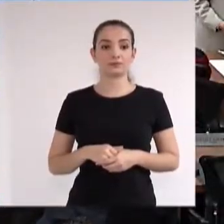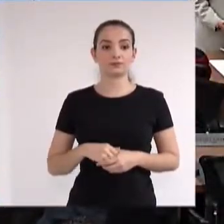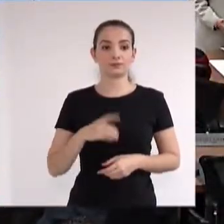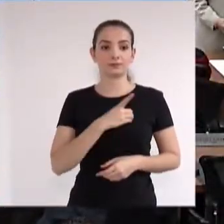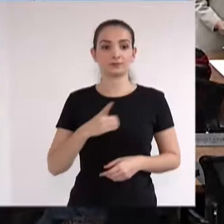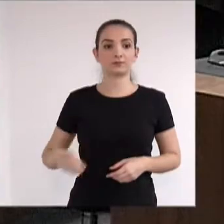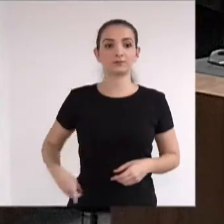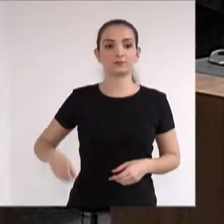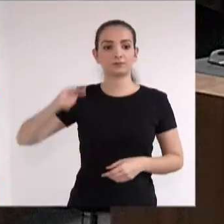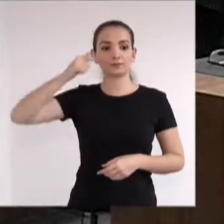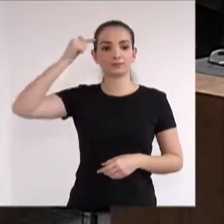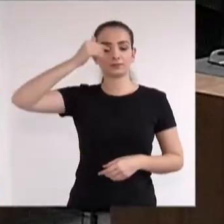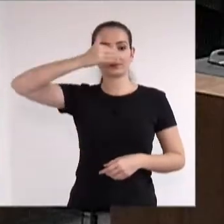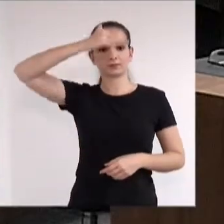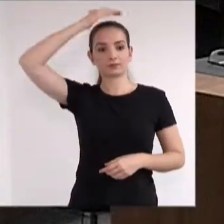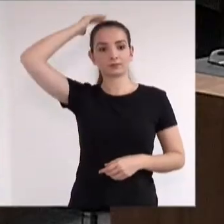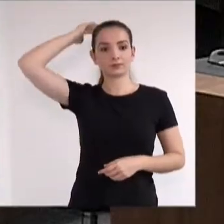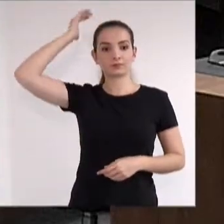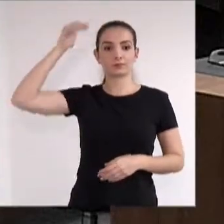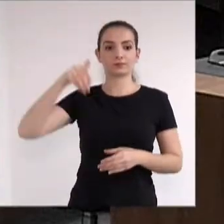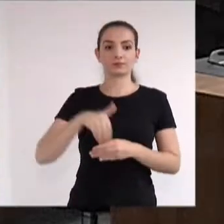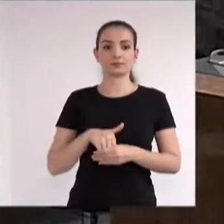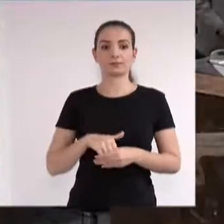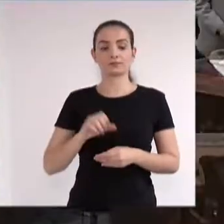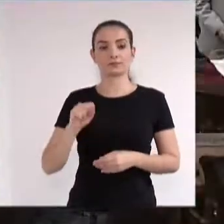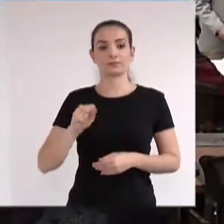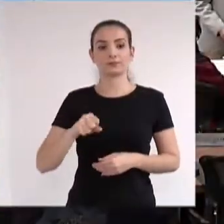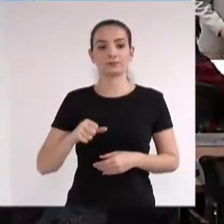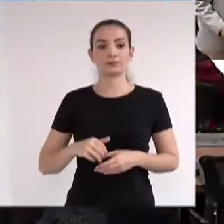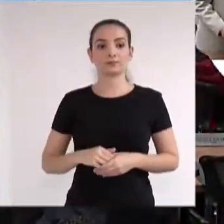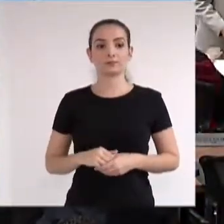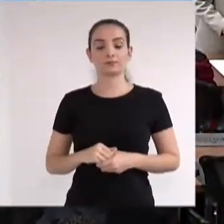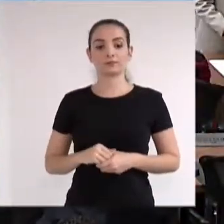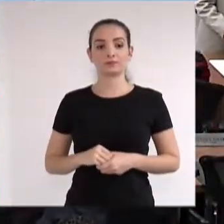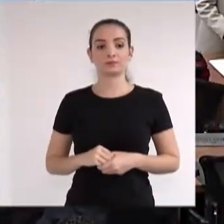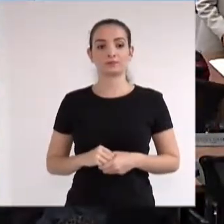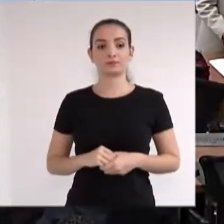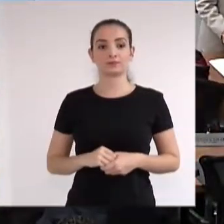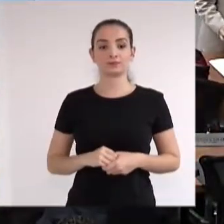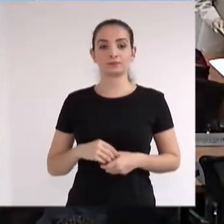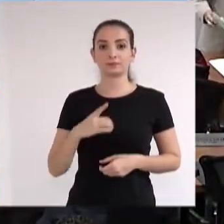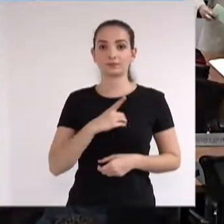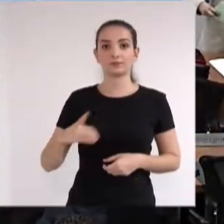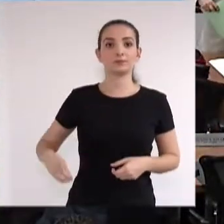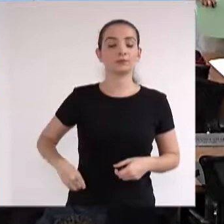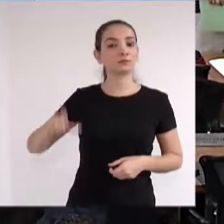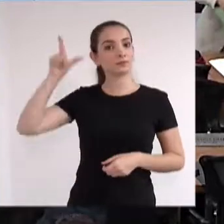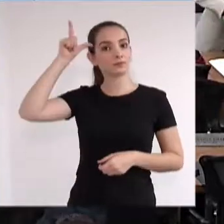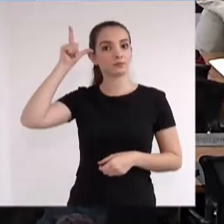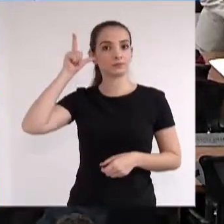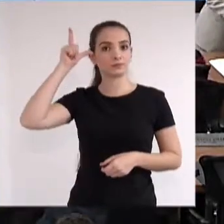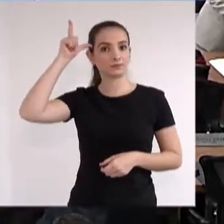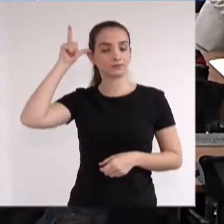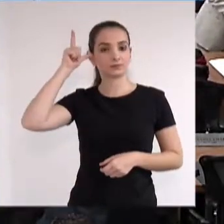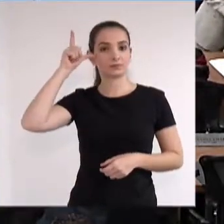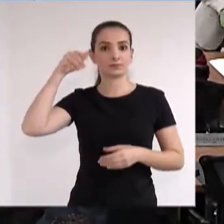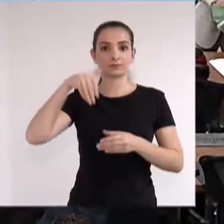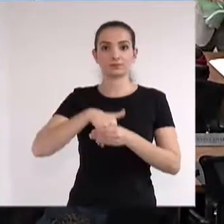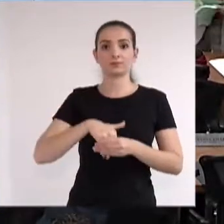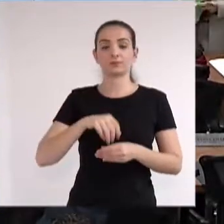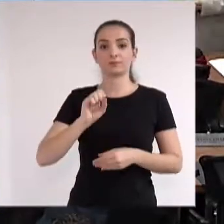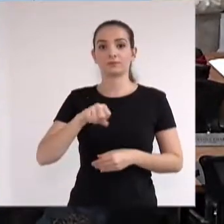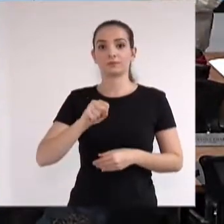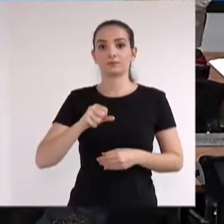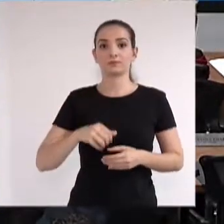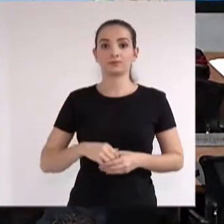Deputado Jorge Takimoto. Deputado Jorge Takimoto, vota sim. Deputado Lídio Lopes. Deputado Lídio